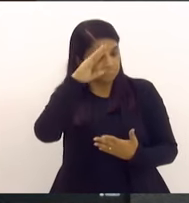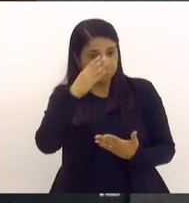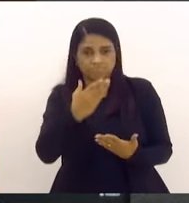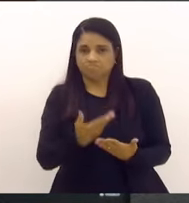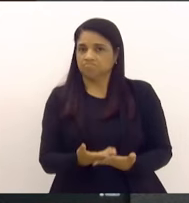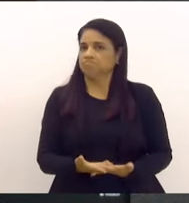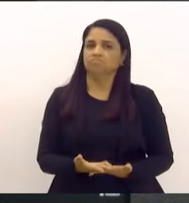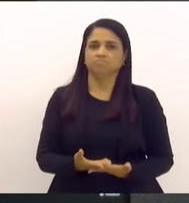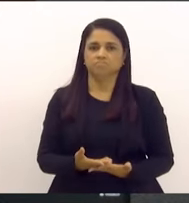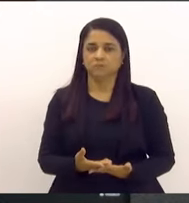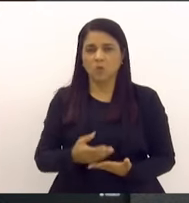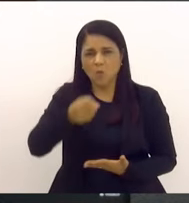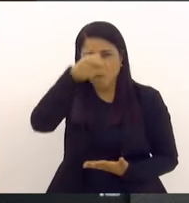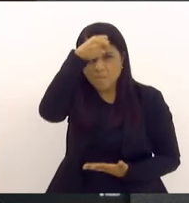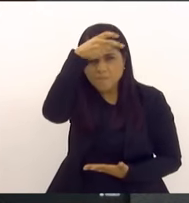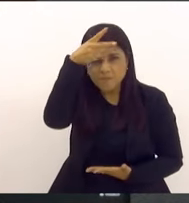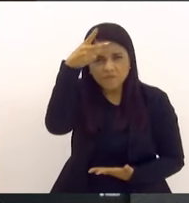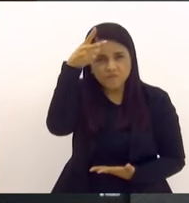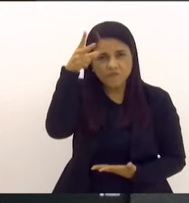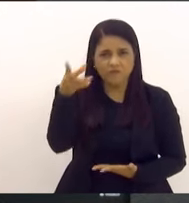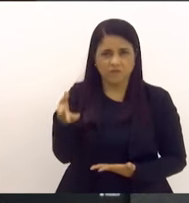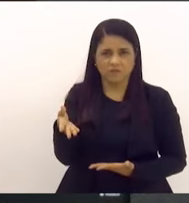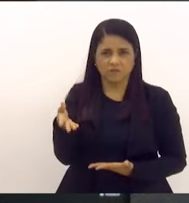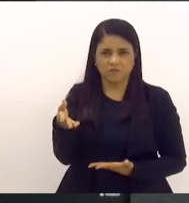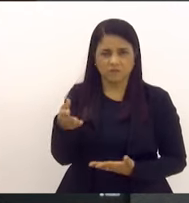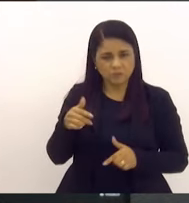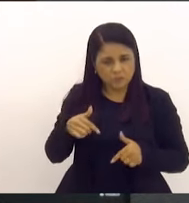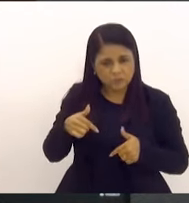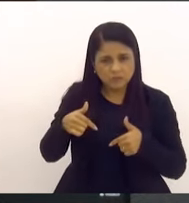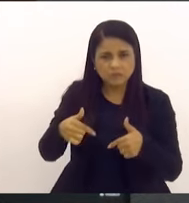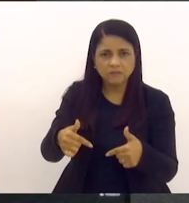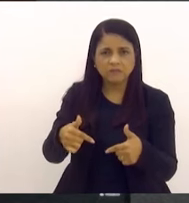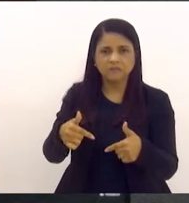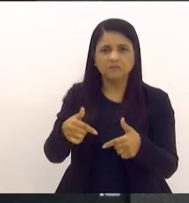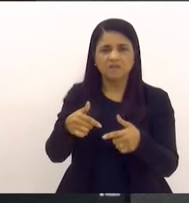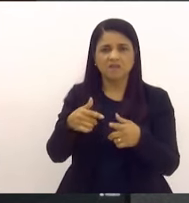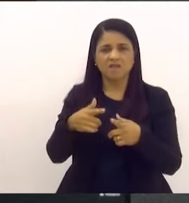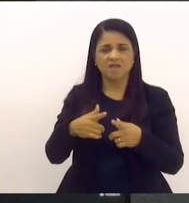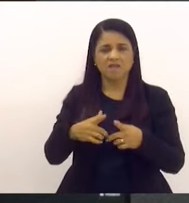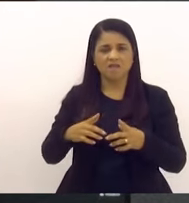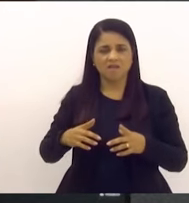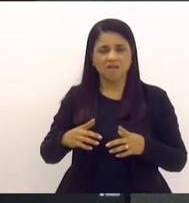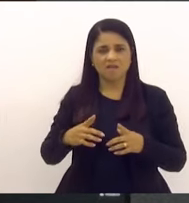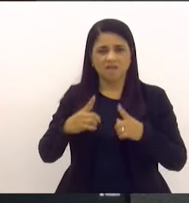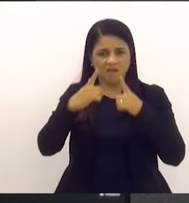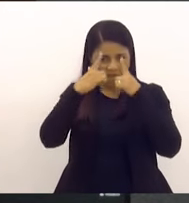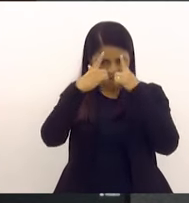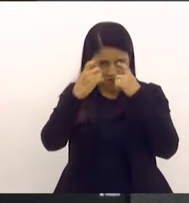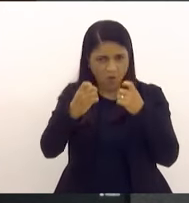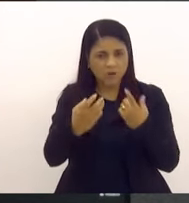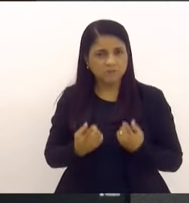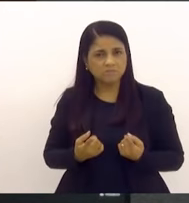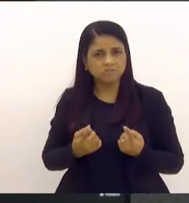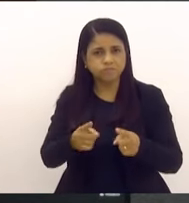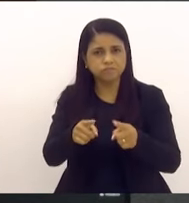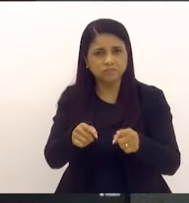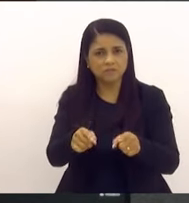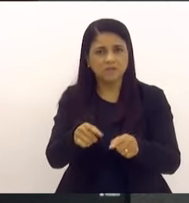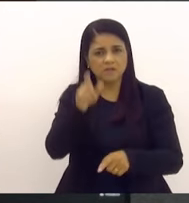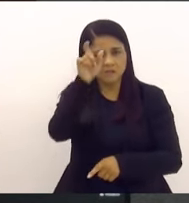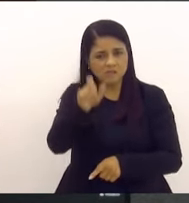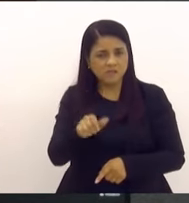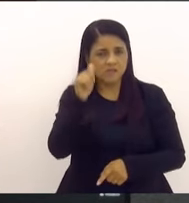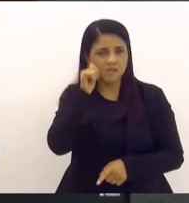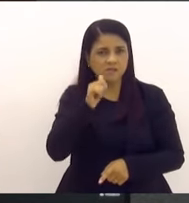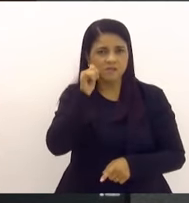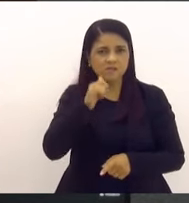inacreditável um prefeito, no exercício, agredir uma simples trabalhadora cometendo